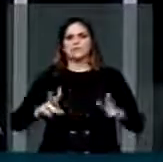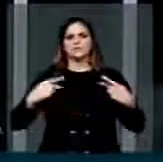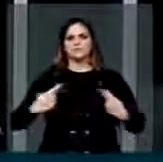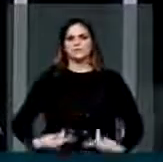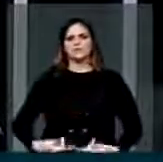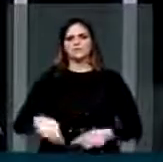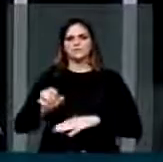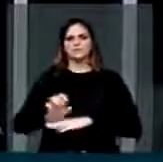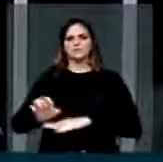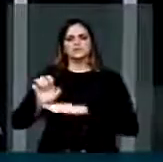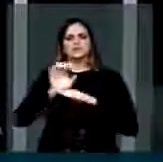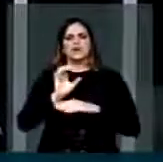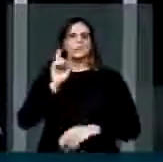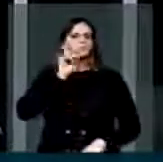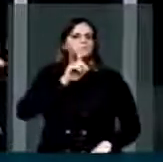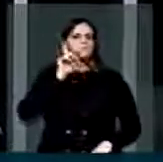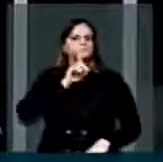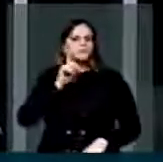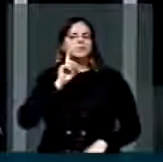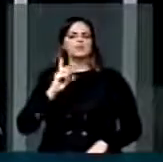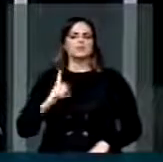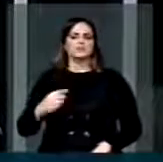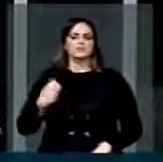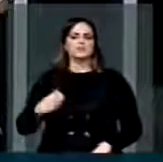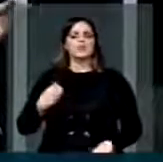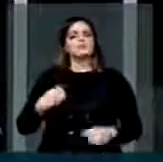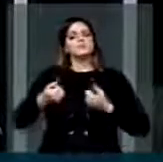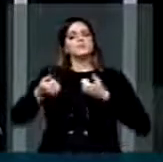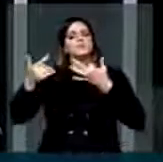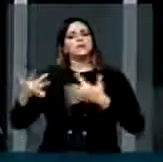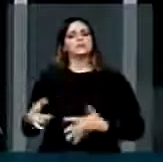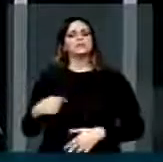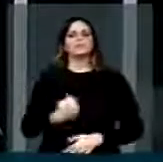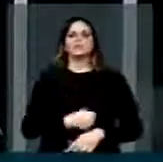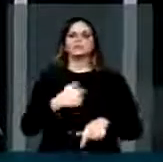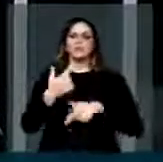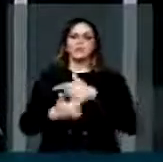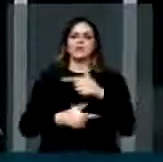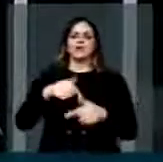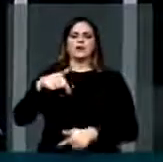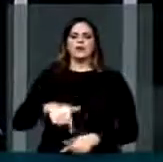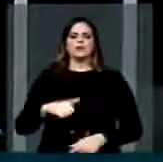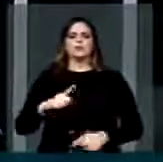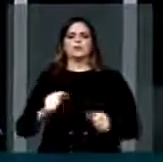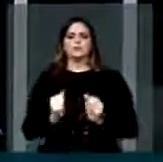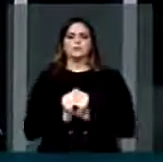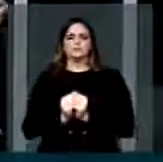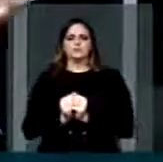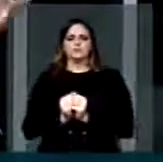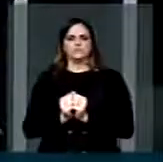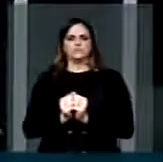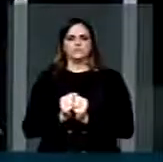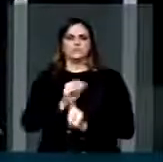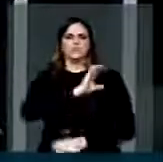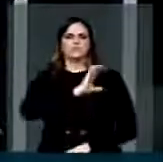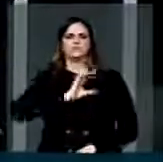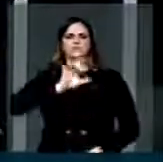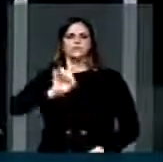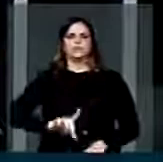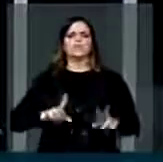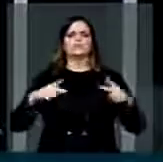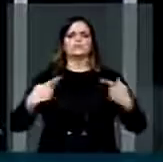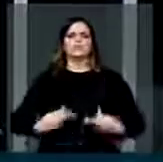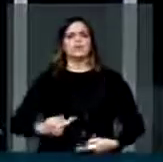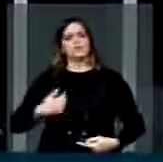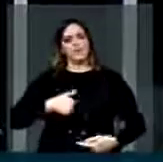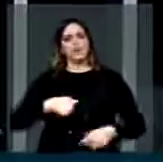Organização dos Estados Unidos, também levando lá todo o nosso trabalho que nós fizemos conjuntamente na Comissão de Direitos Humanos, que eu